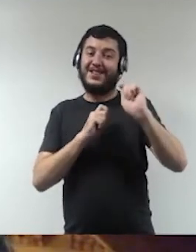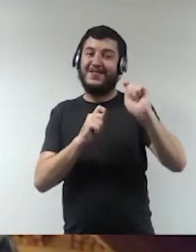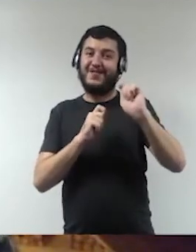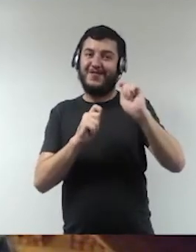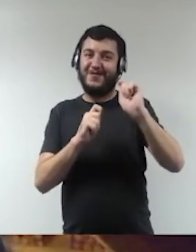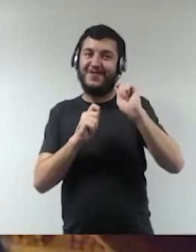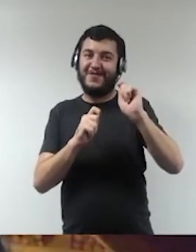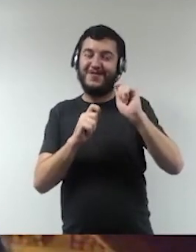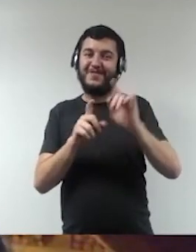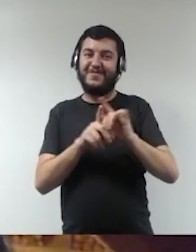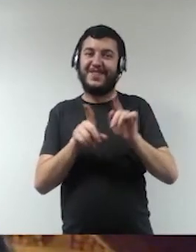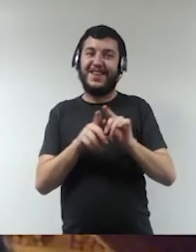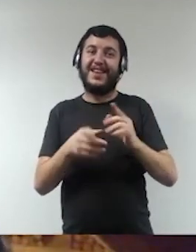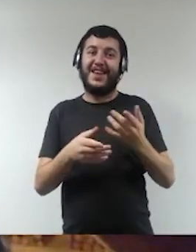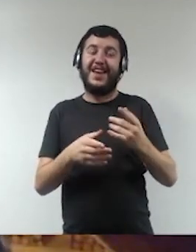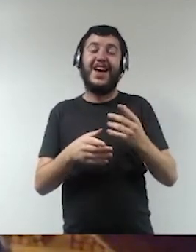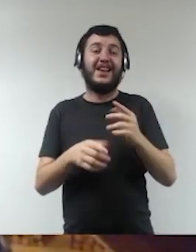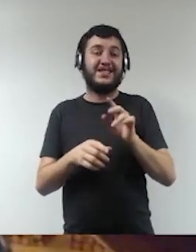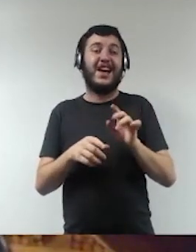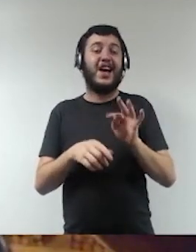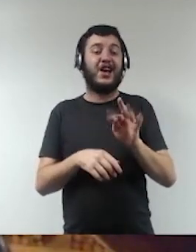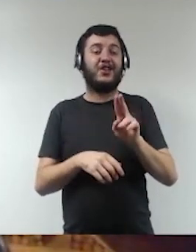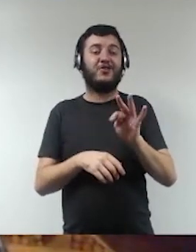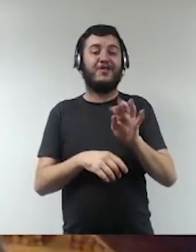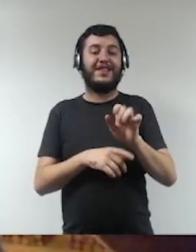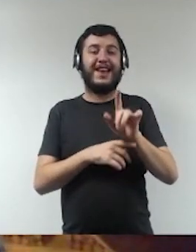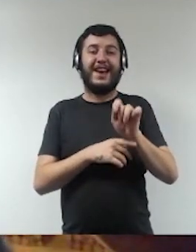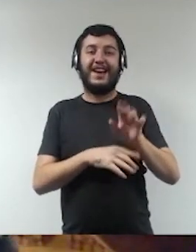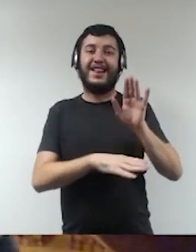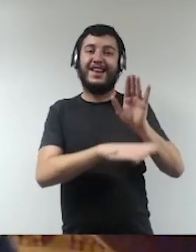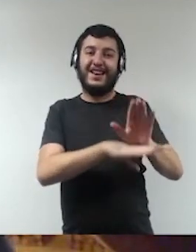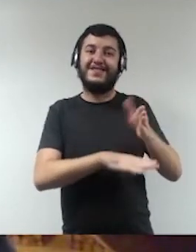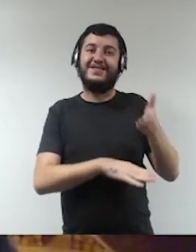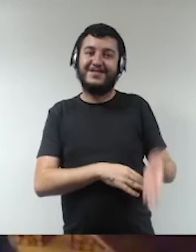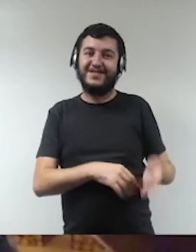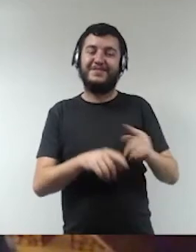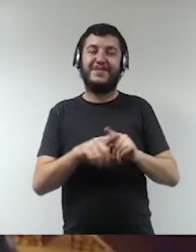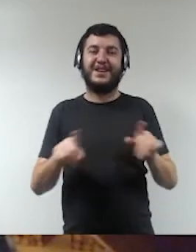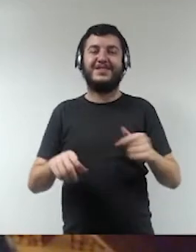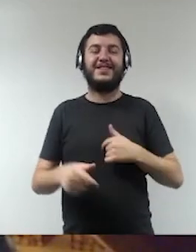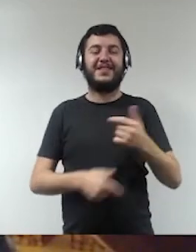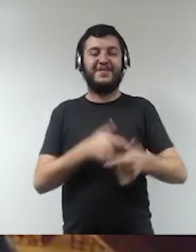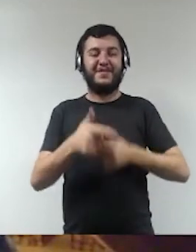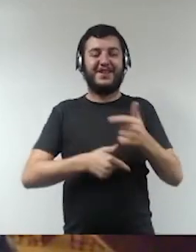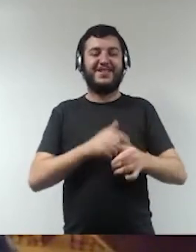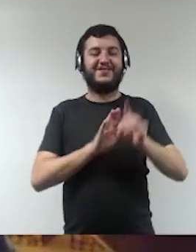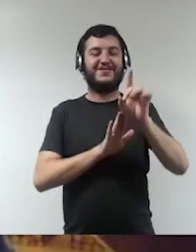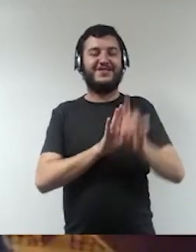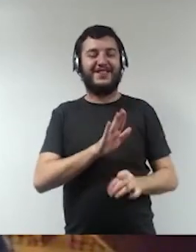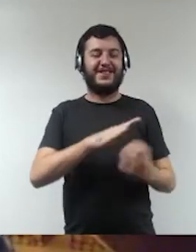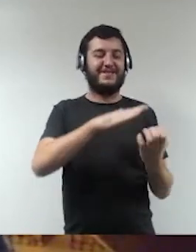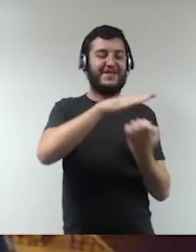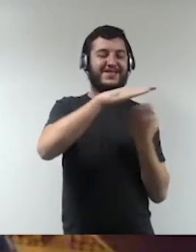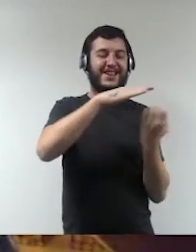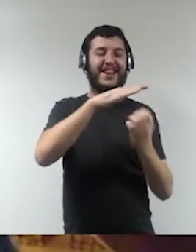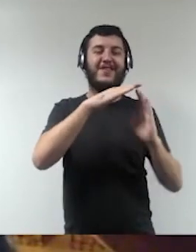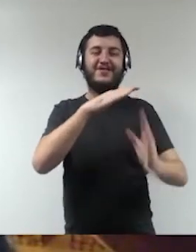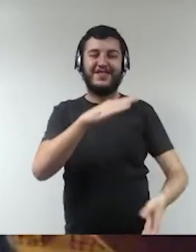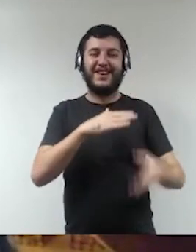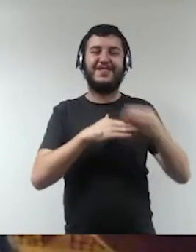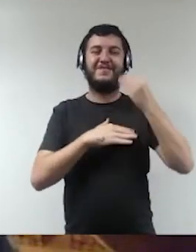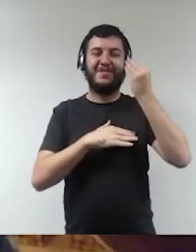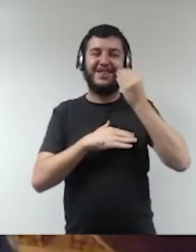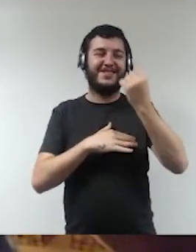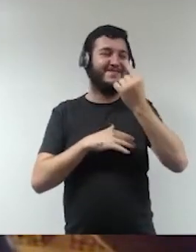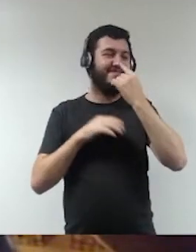qual que é o grande risco? E talvez por trabalhar no direito empresarial, eu já conviva com isso há mais tempo, né? Mas